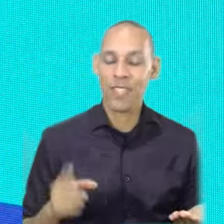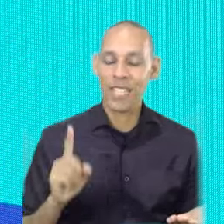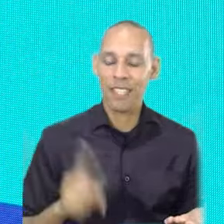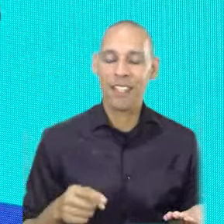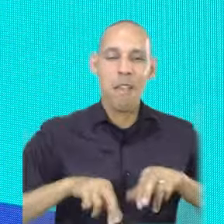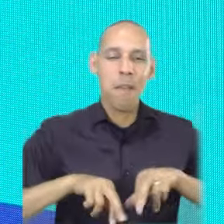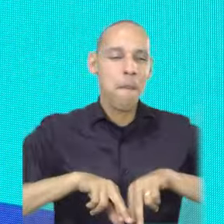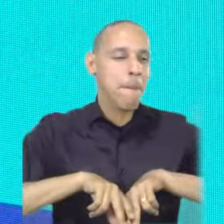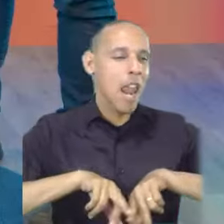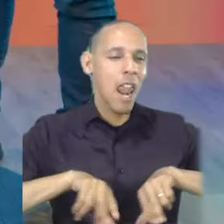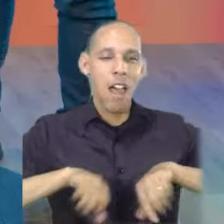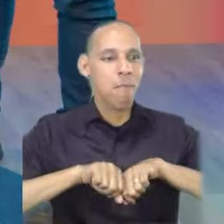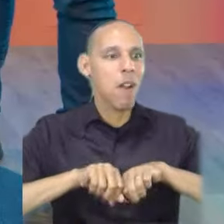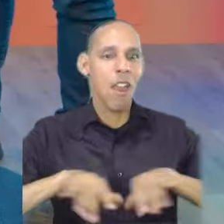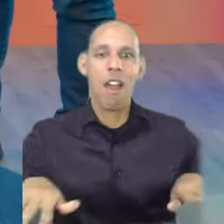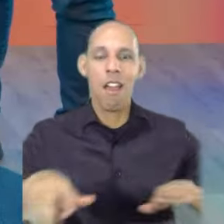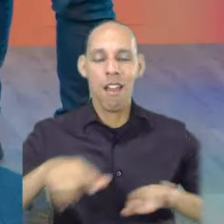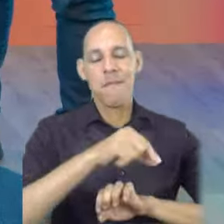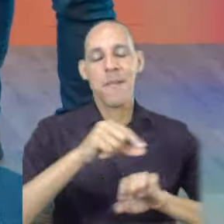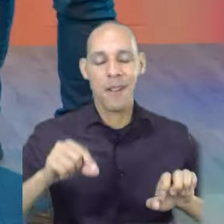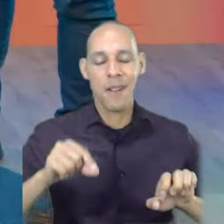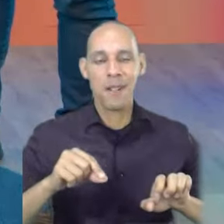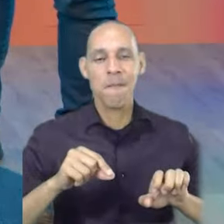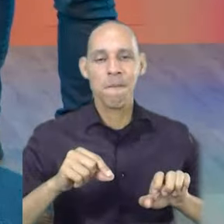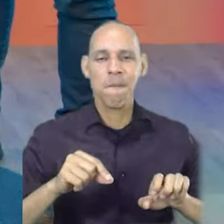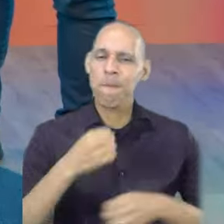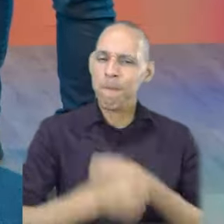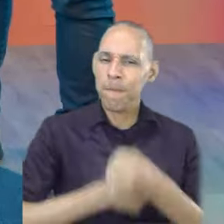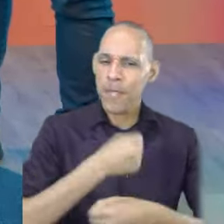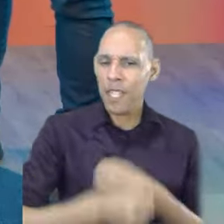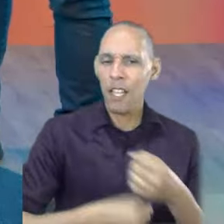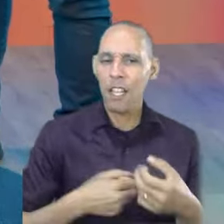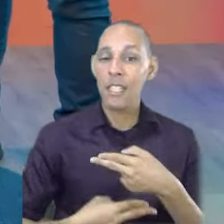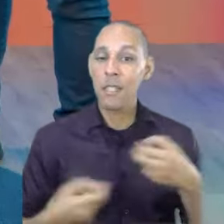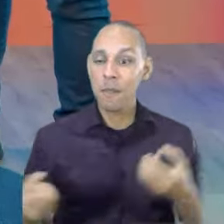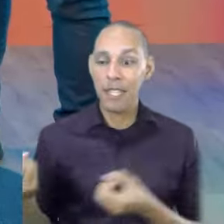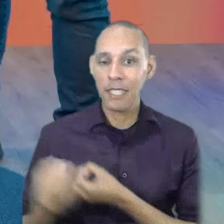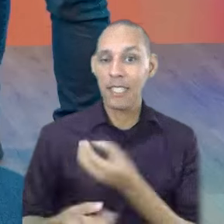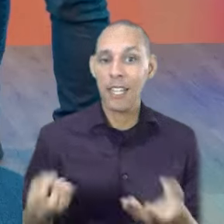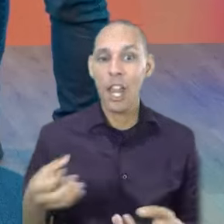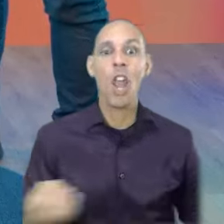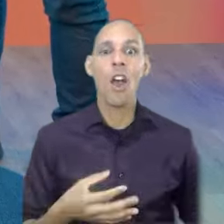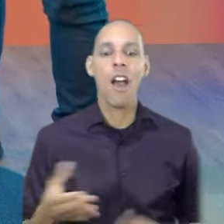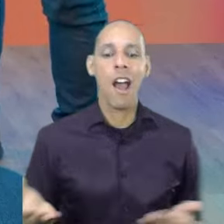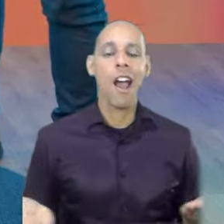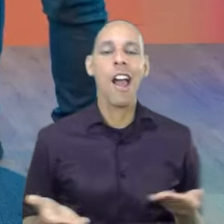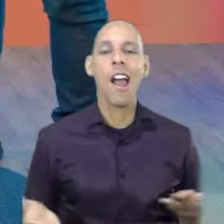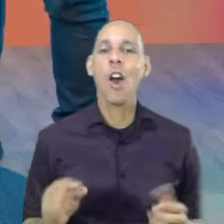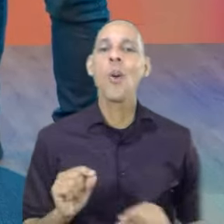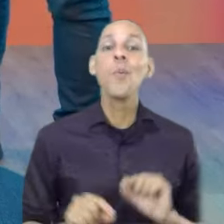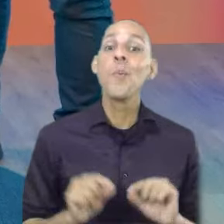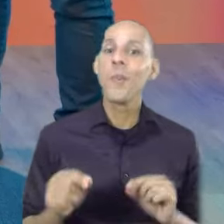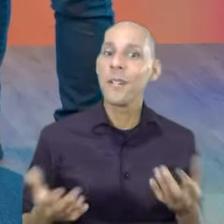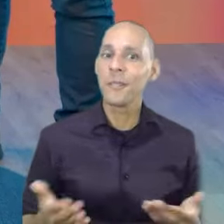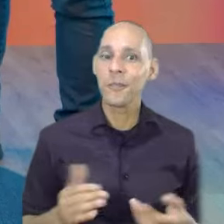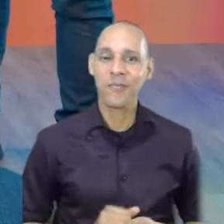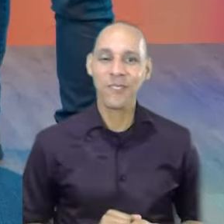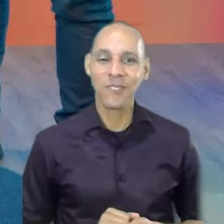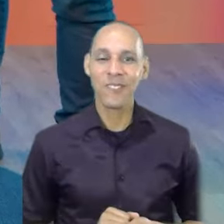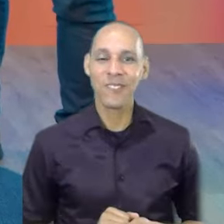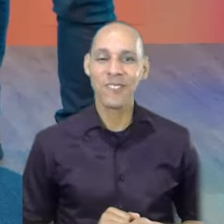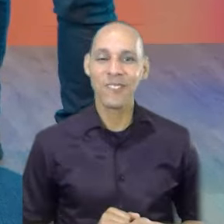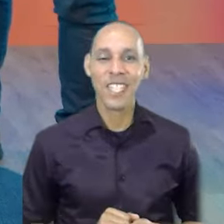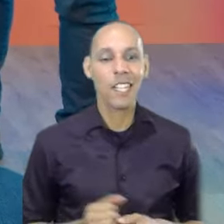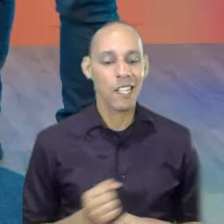mundo do empreendedorismo. E todo ano o Sebrae procura trazer novidades, né? Quais são as novidades da edição de 2024? Olha, esse ano